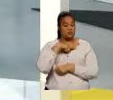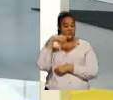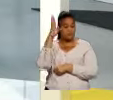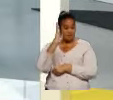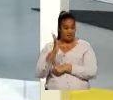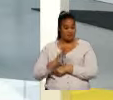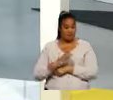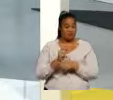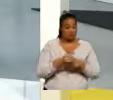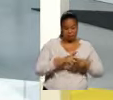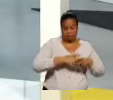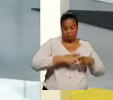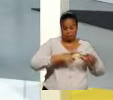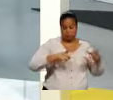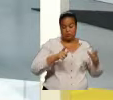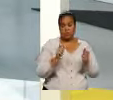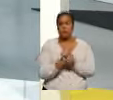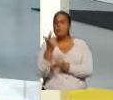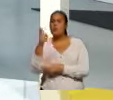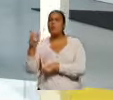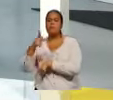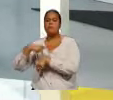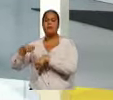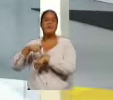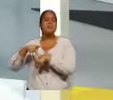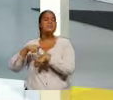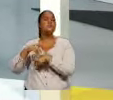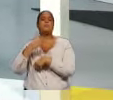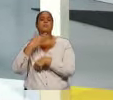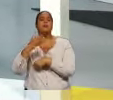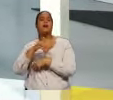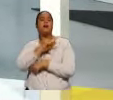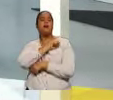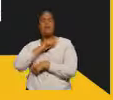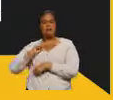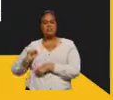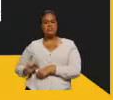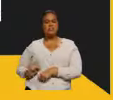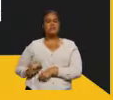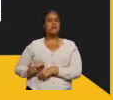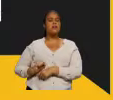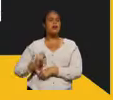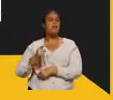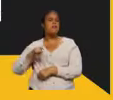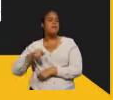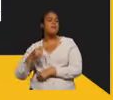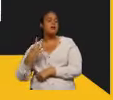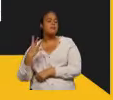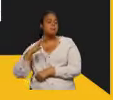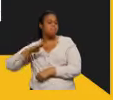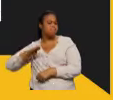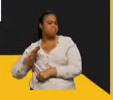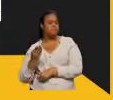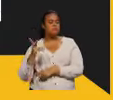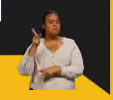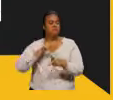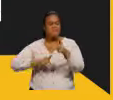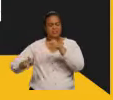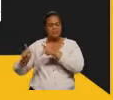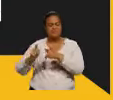junto com quais países a china o mais populoso 1,4 bilhões de pessoas